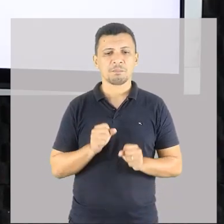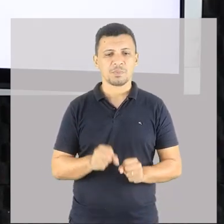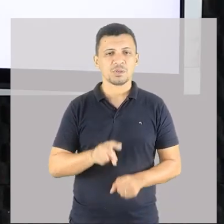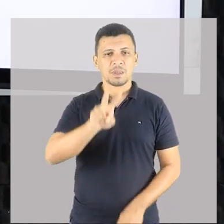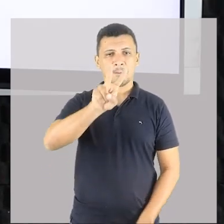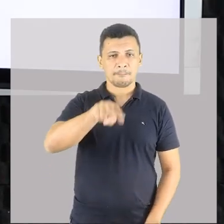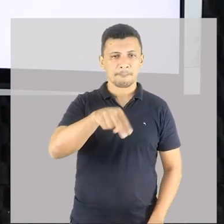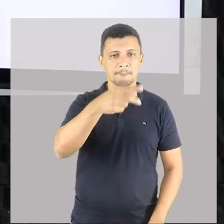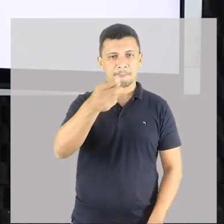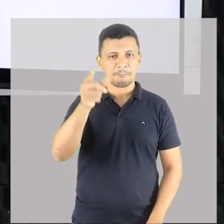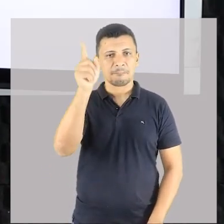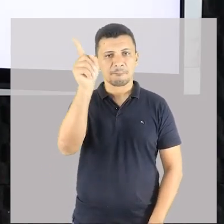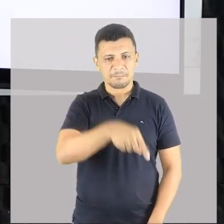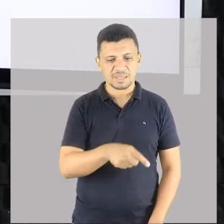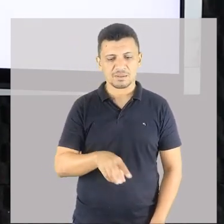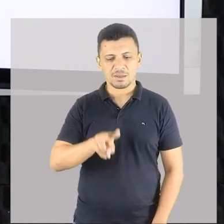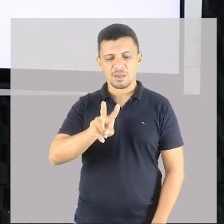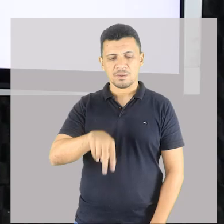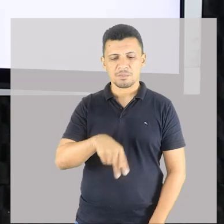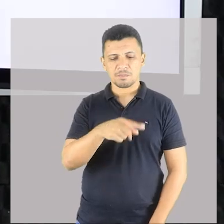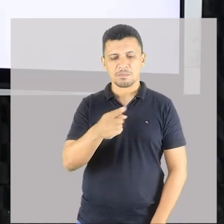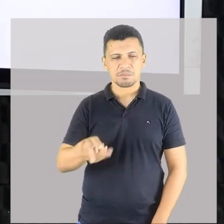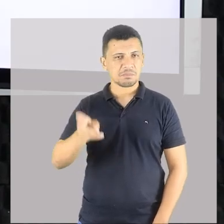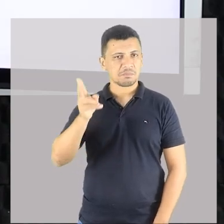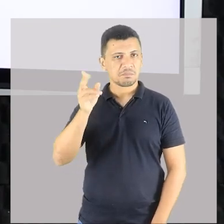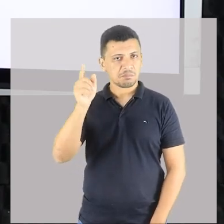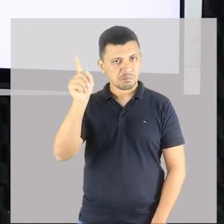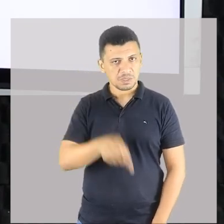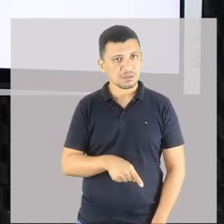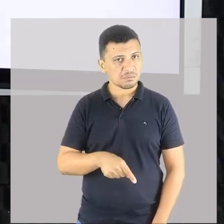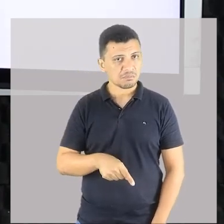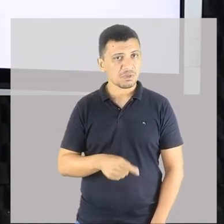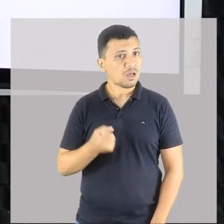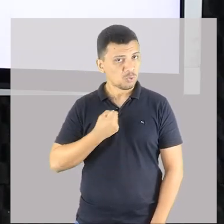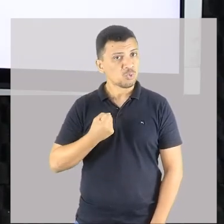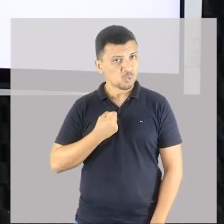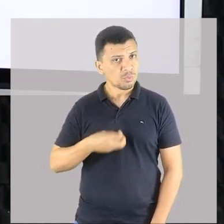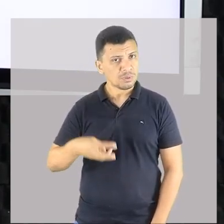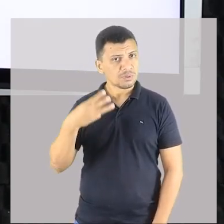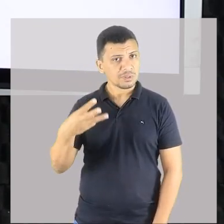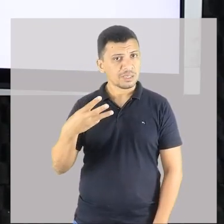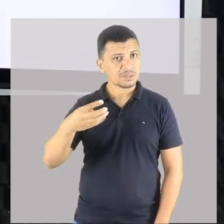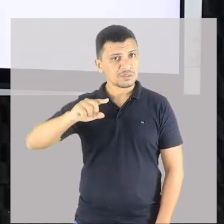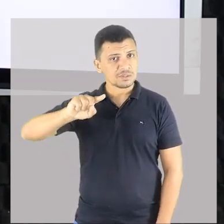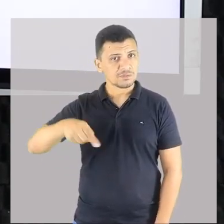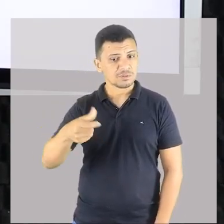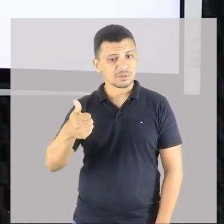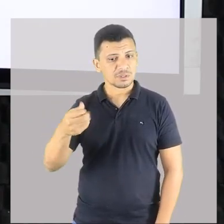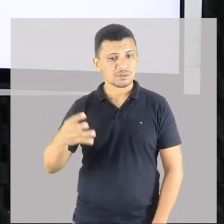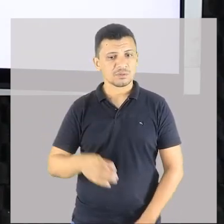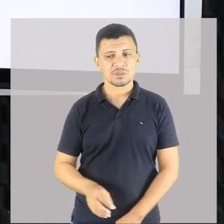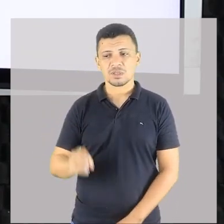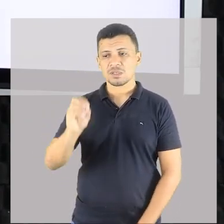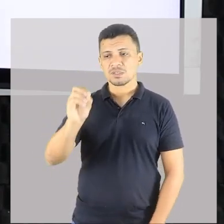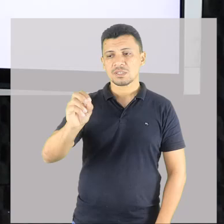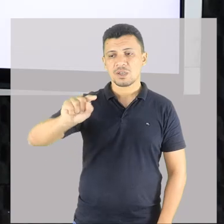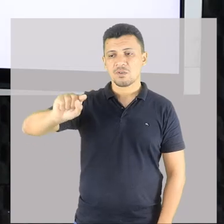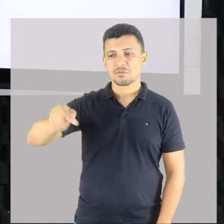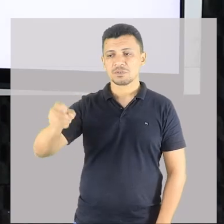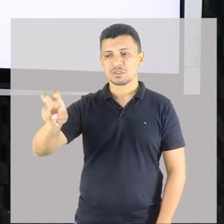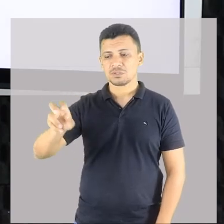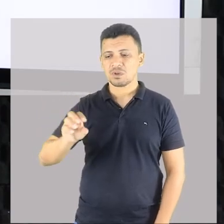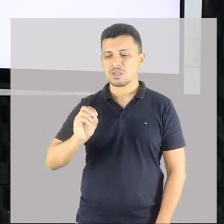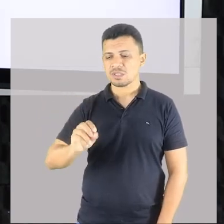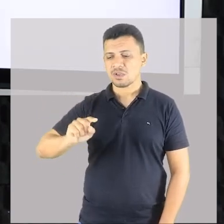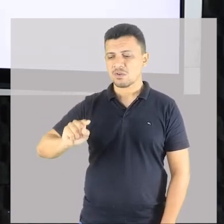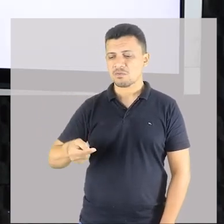esse π aqui, ó, com esse π. π é um número, né? Vale 3,14. Esse 0,5 a gente cancela com 0,5 também,